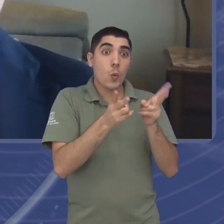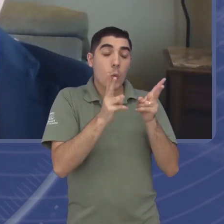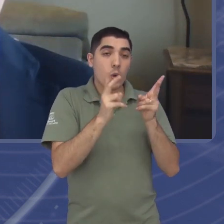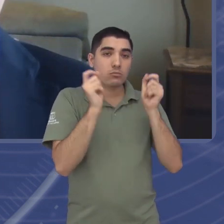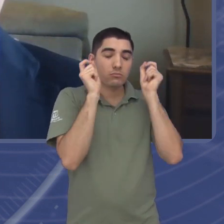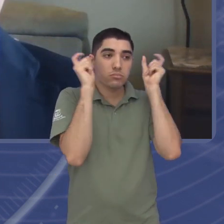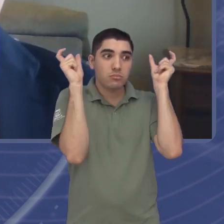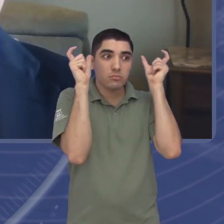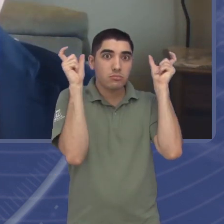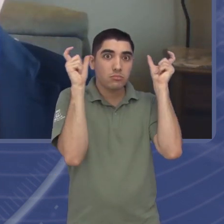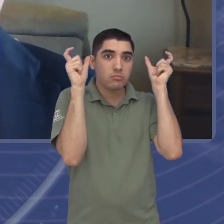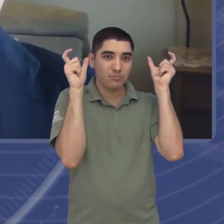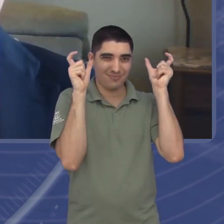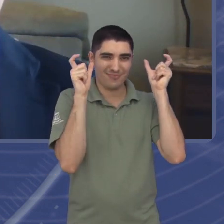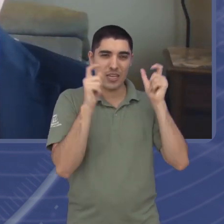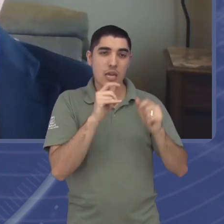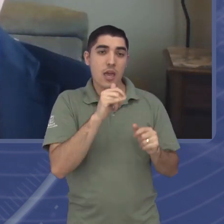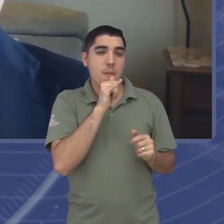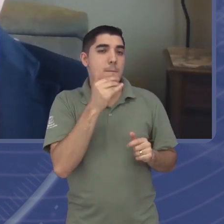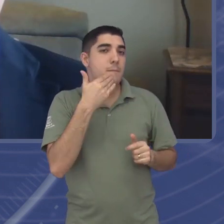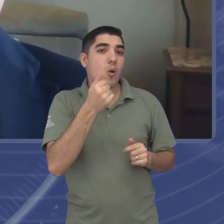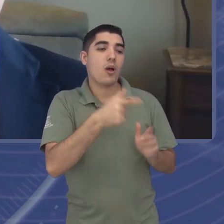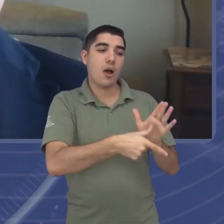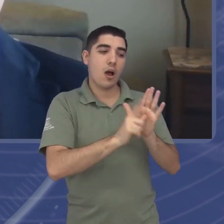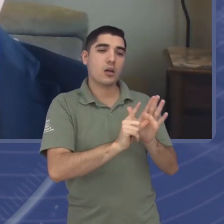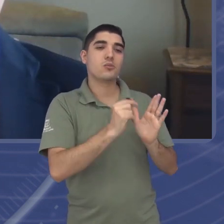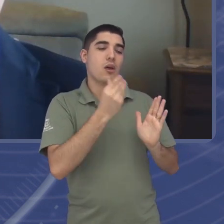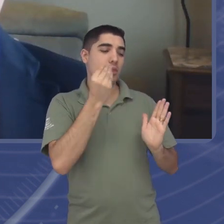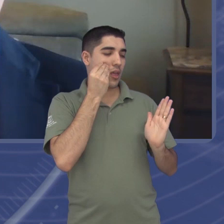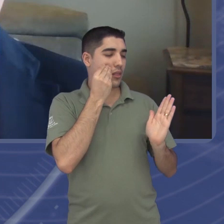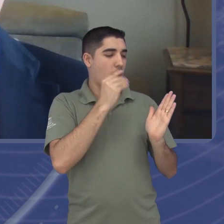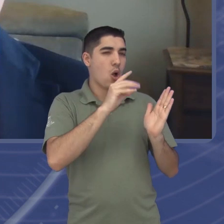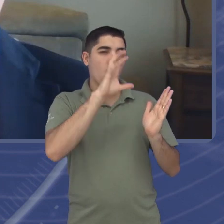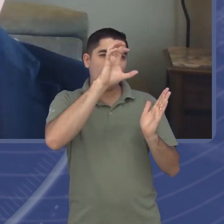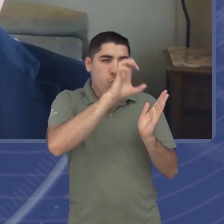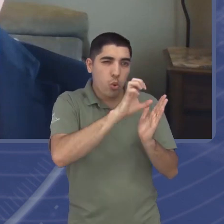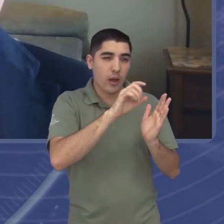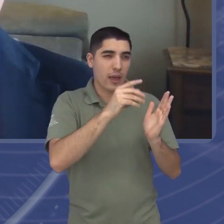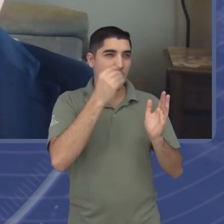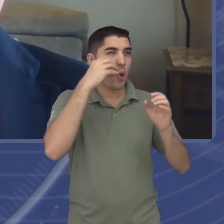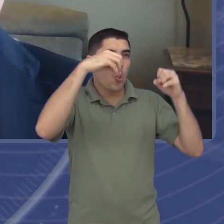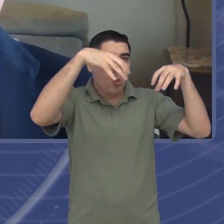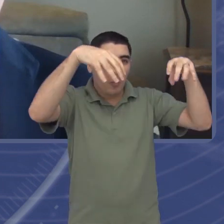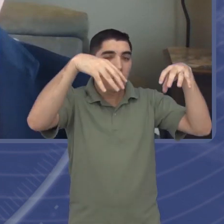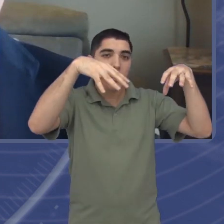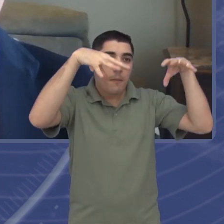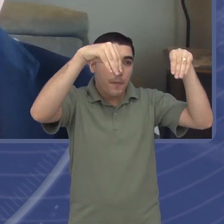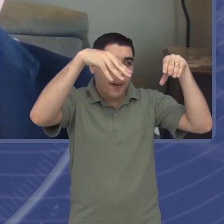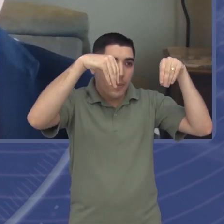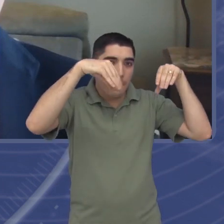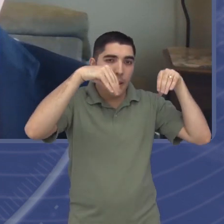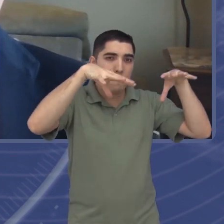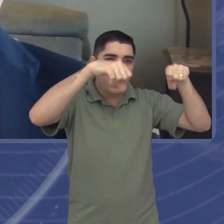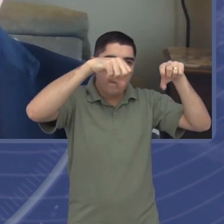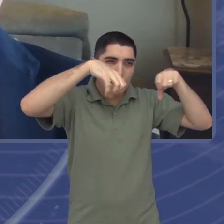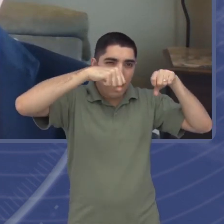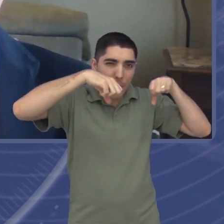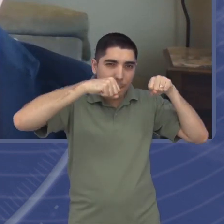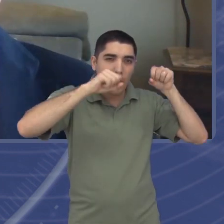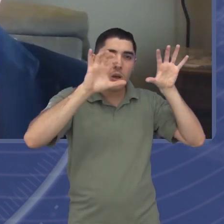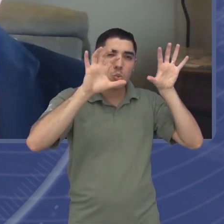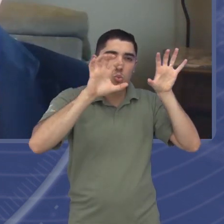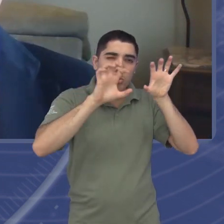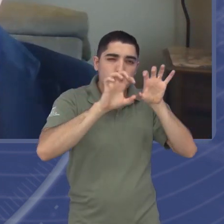desconectando e relaxando, pode ser com luz também, né? Alguma música. O que seria interessante